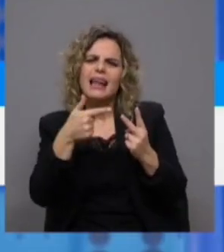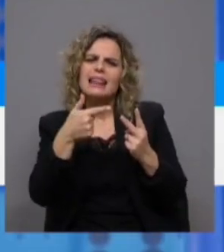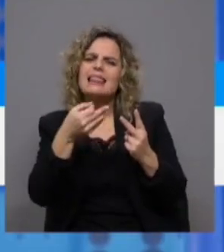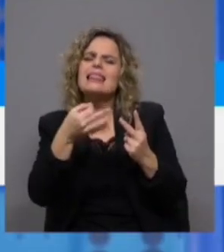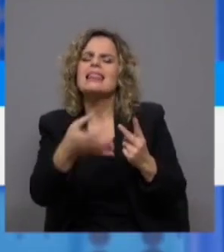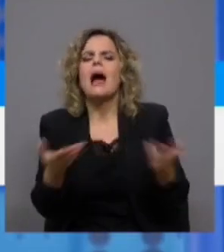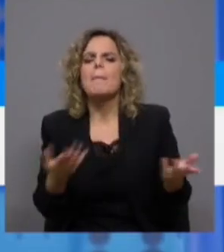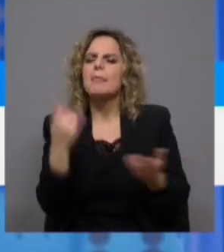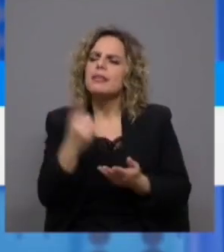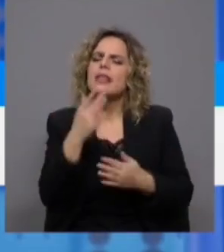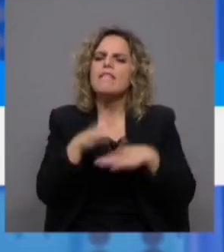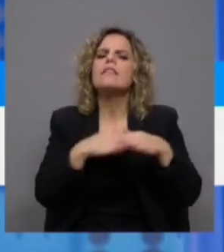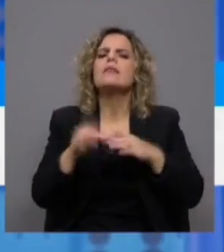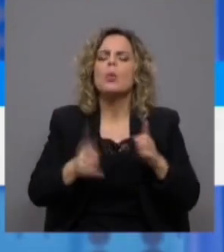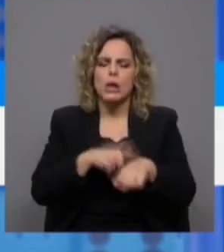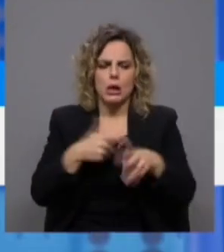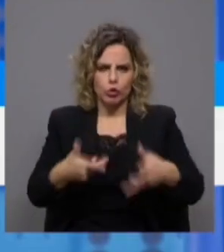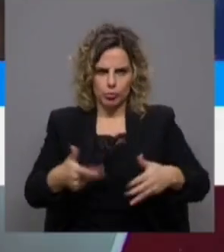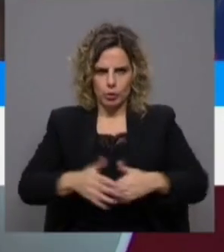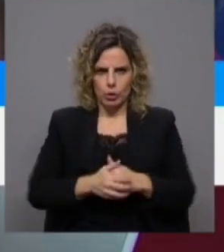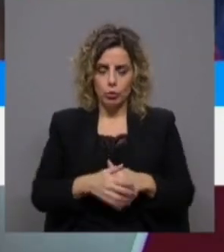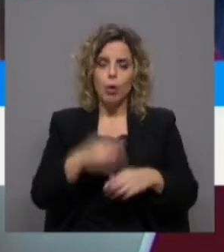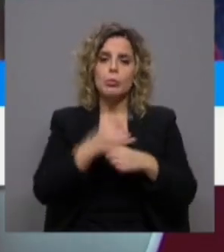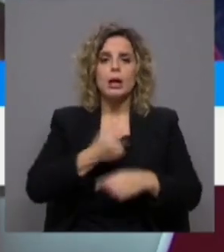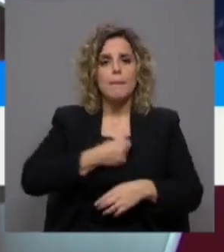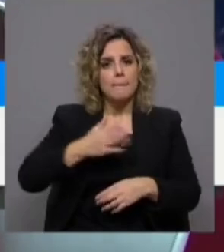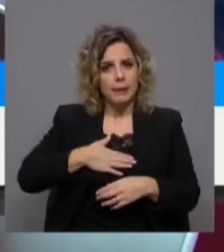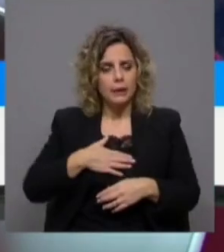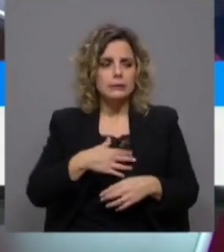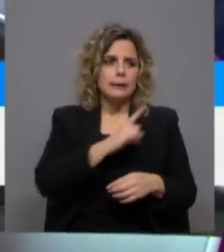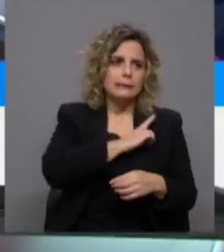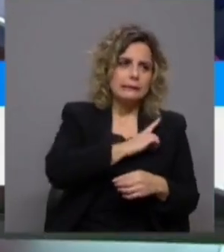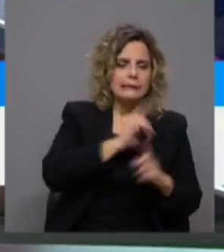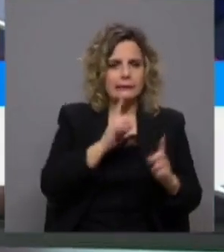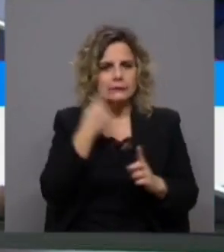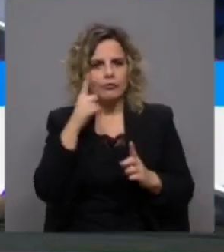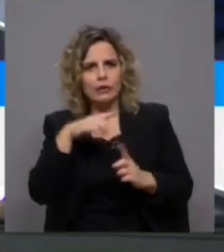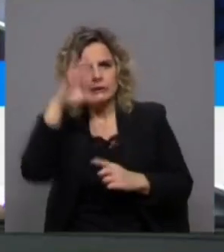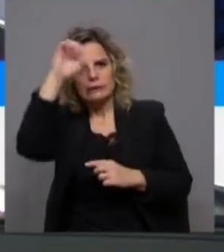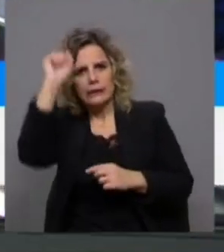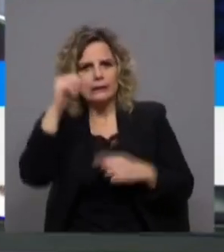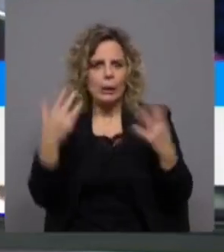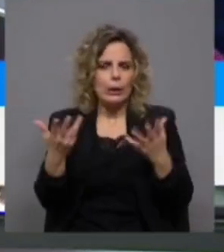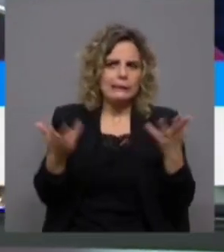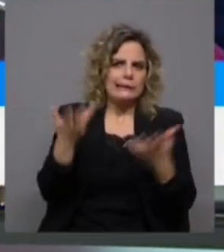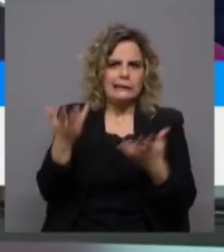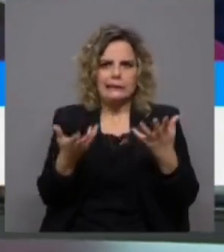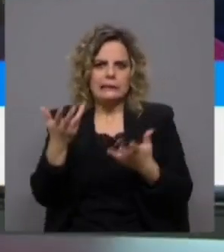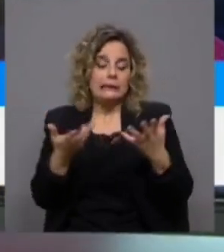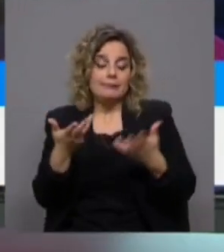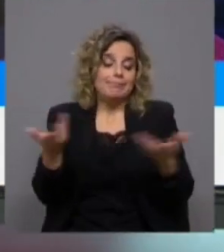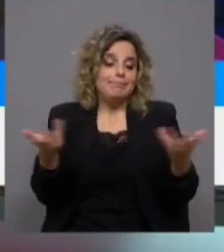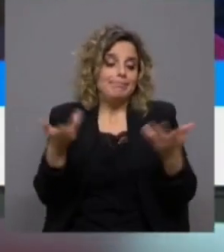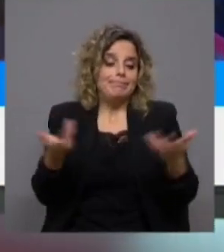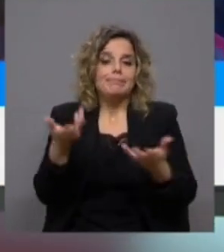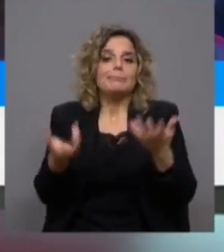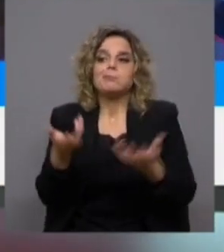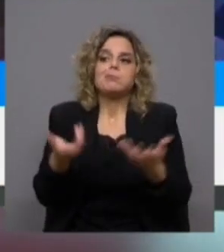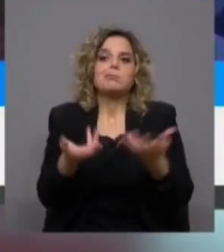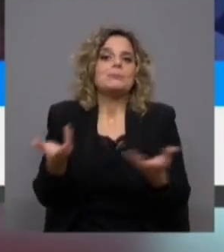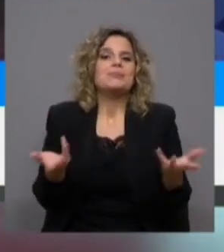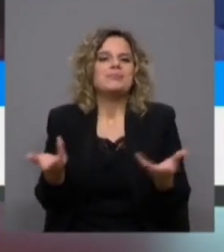quadrado sobre o que deve ser feito neste momento tendo em conta que a empresa foi presa e foi nacionalizada agora está nesta situação nesta